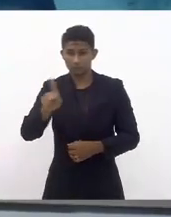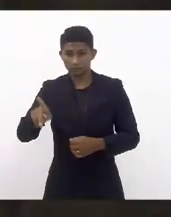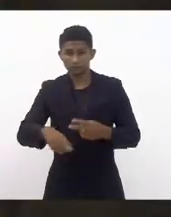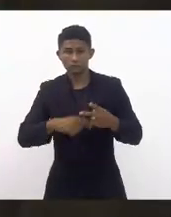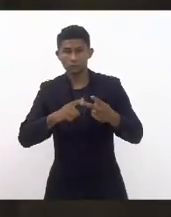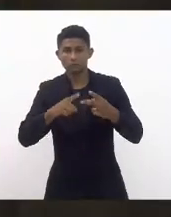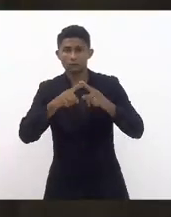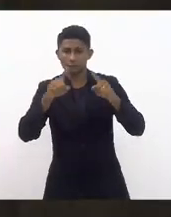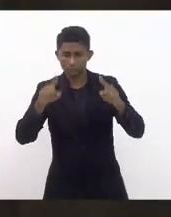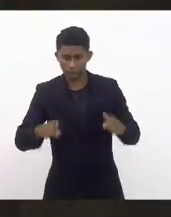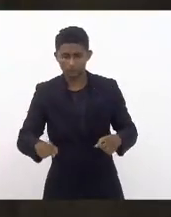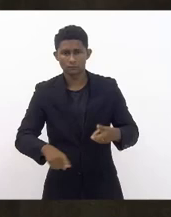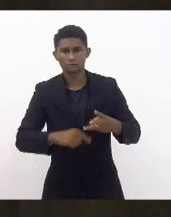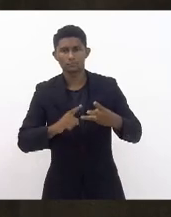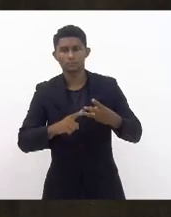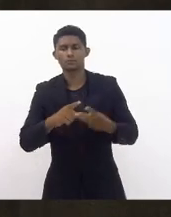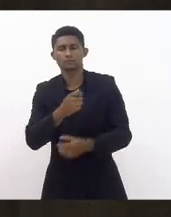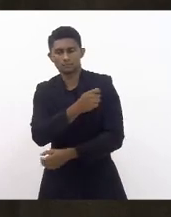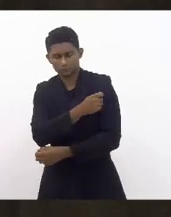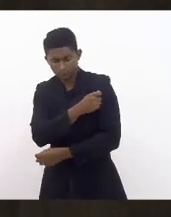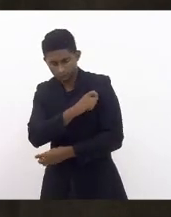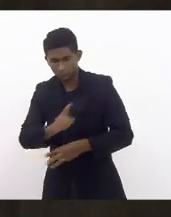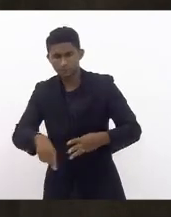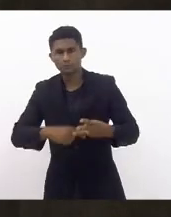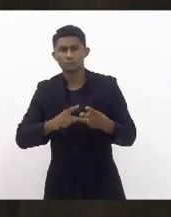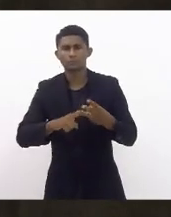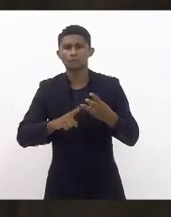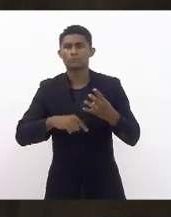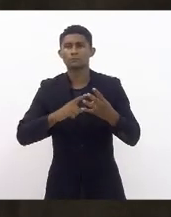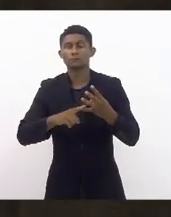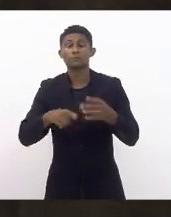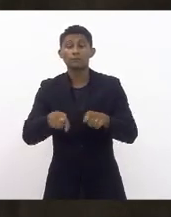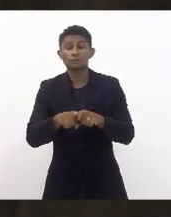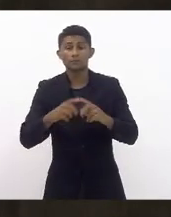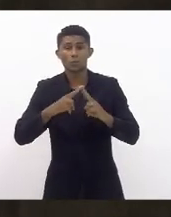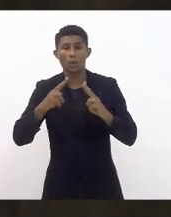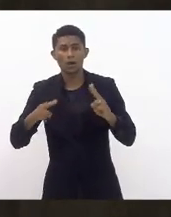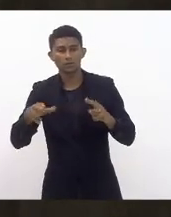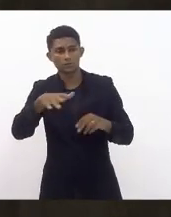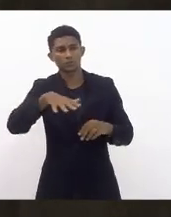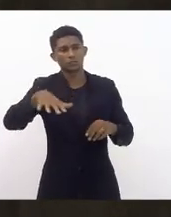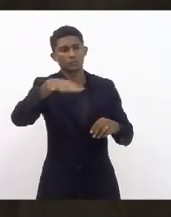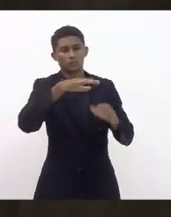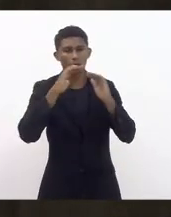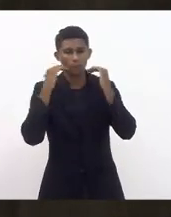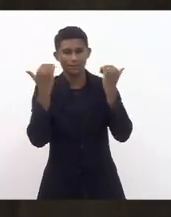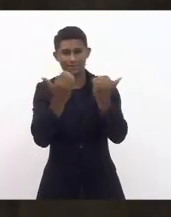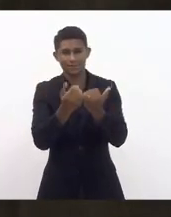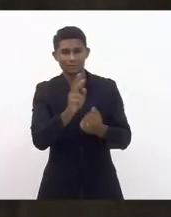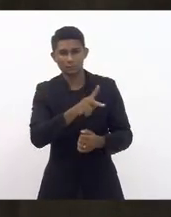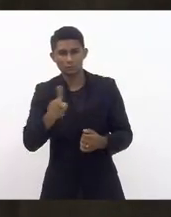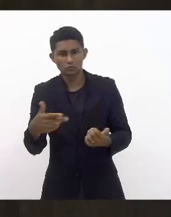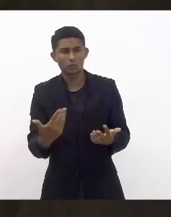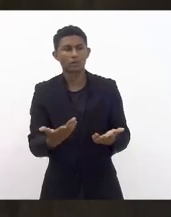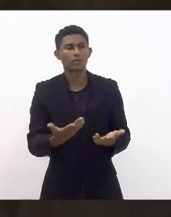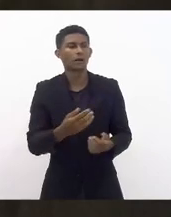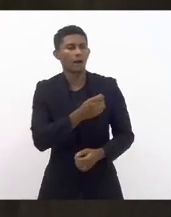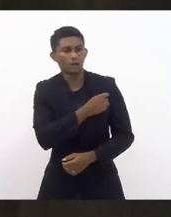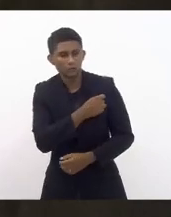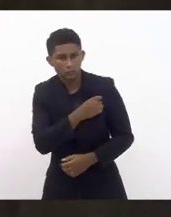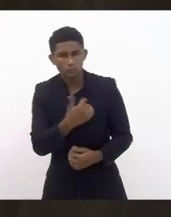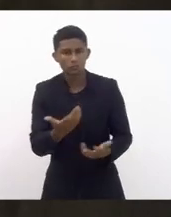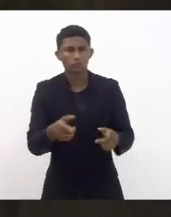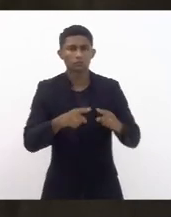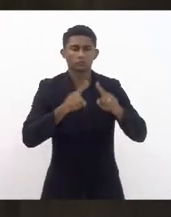servidores, técnicos, estudantes, a comunidade acadêmica da UERJ também, docentes, estudantes,